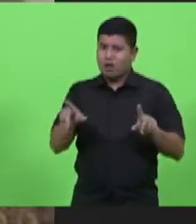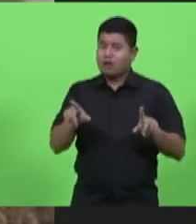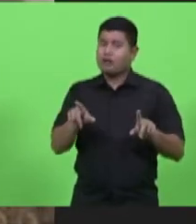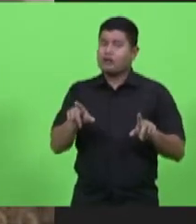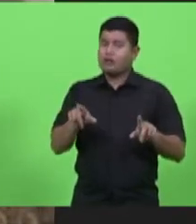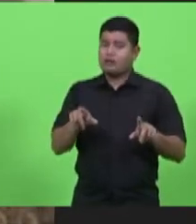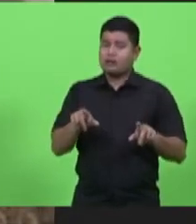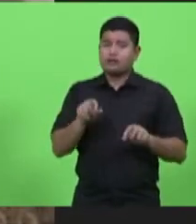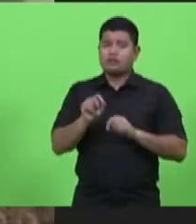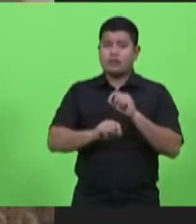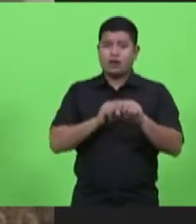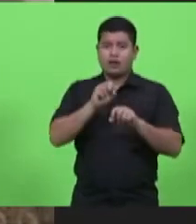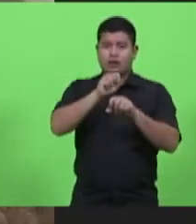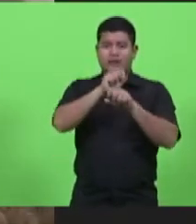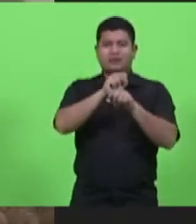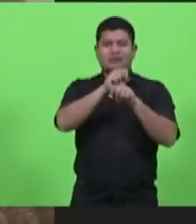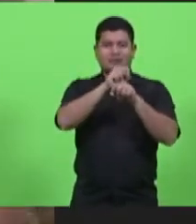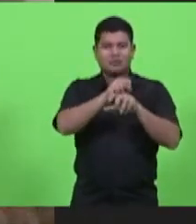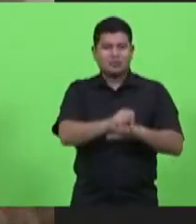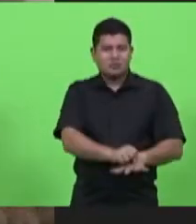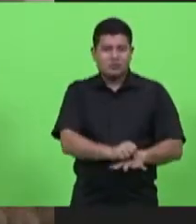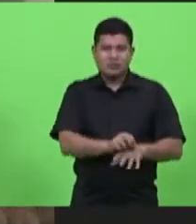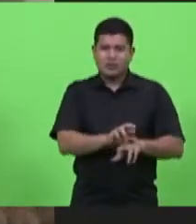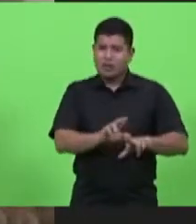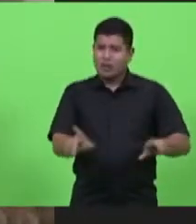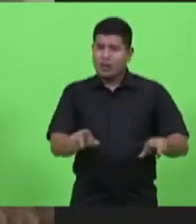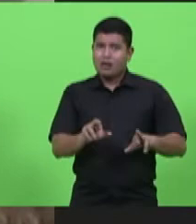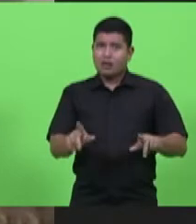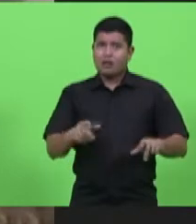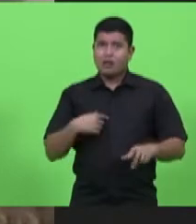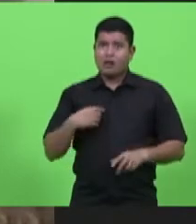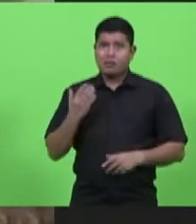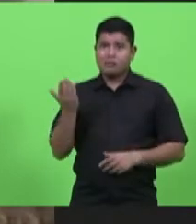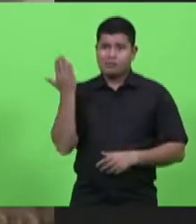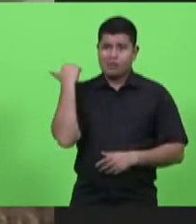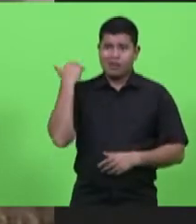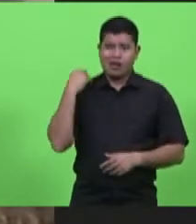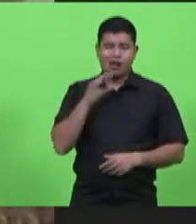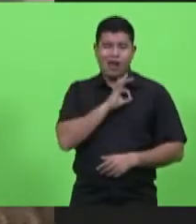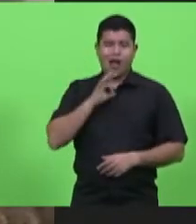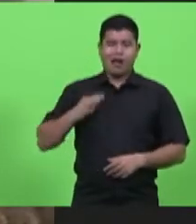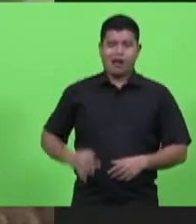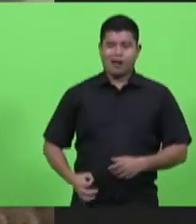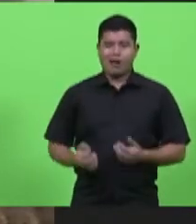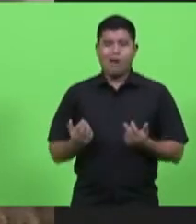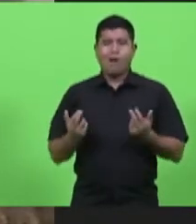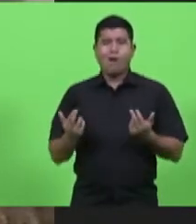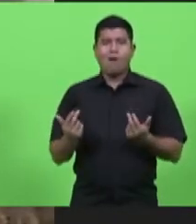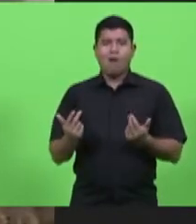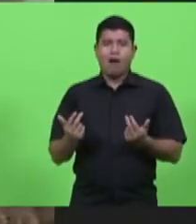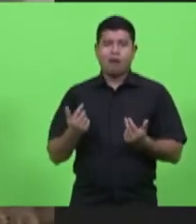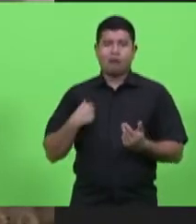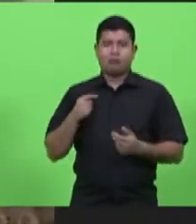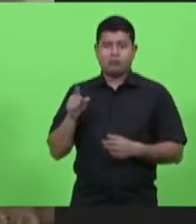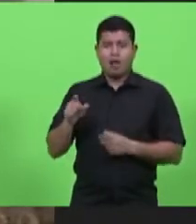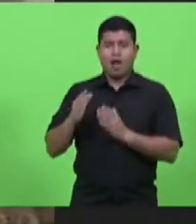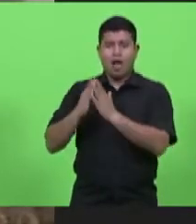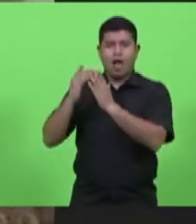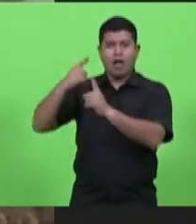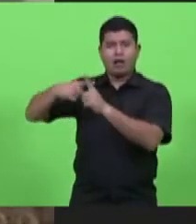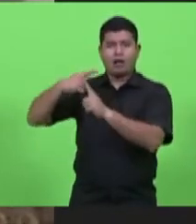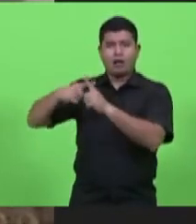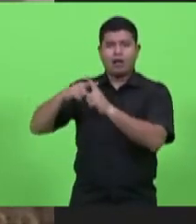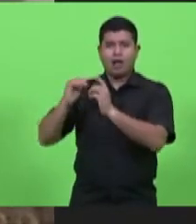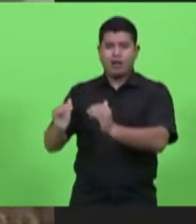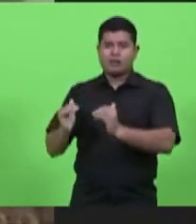governo pode fechar a igreja, como os comunistas fecharam na China, mas a igreja continua viva e ativa lá, né? Porque a igreja está acima do